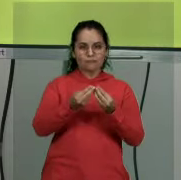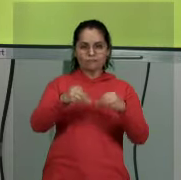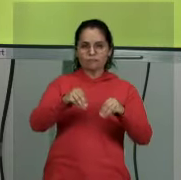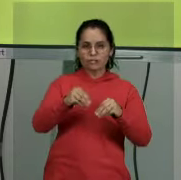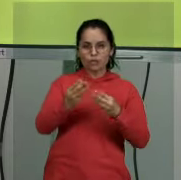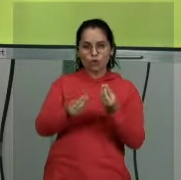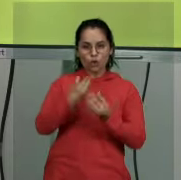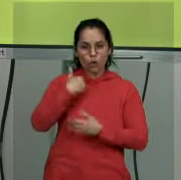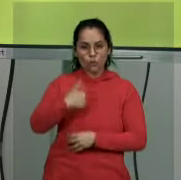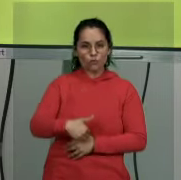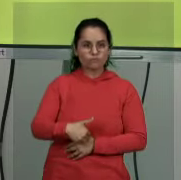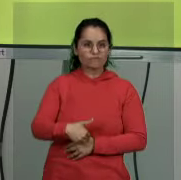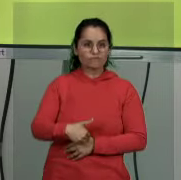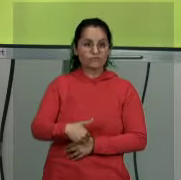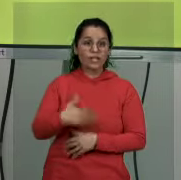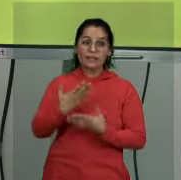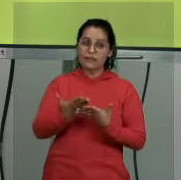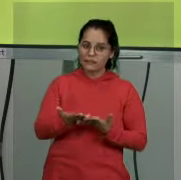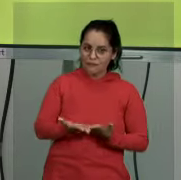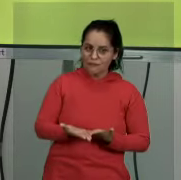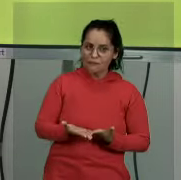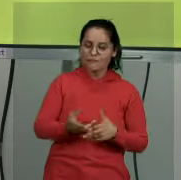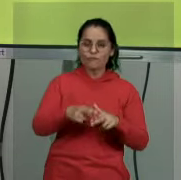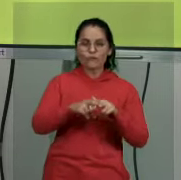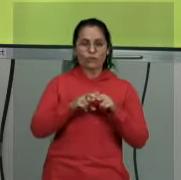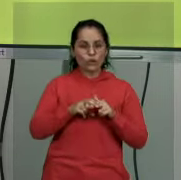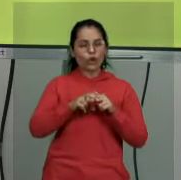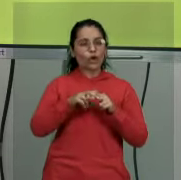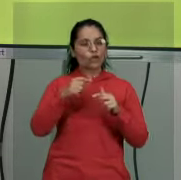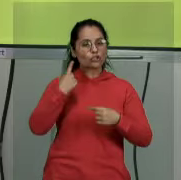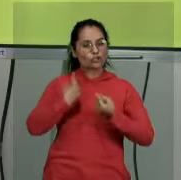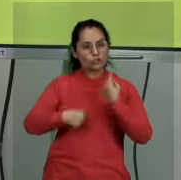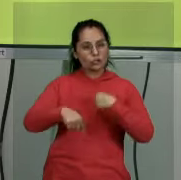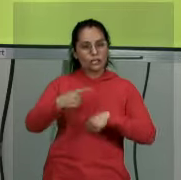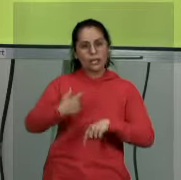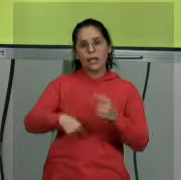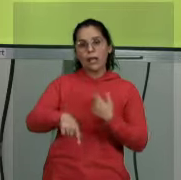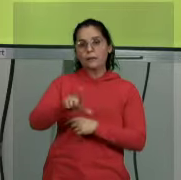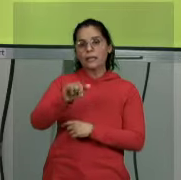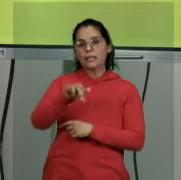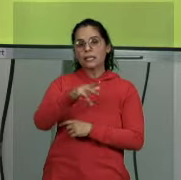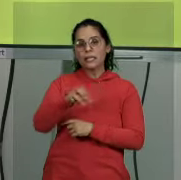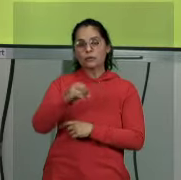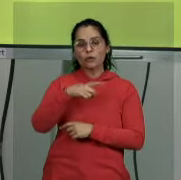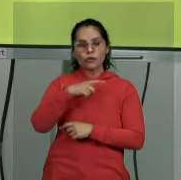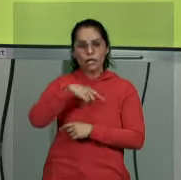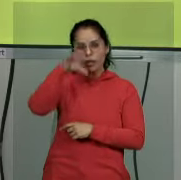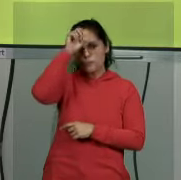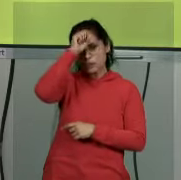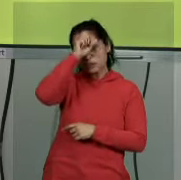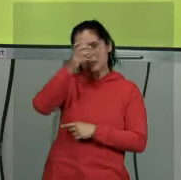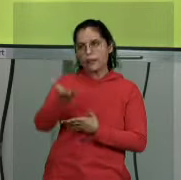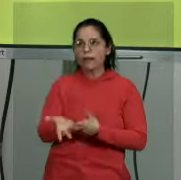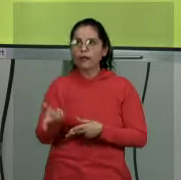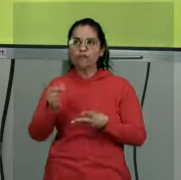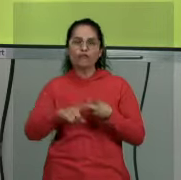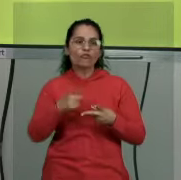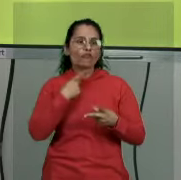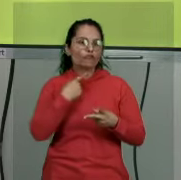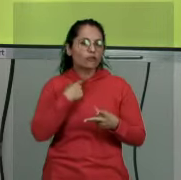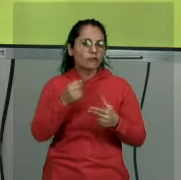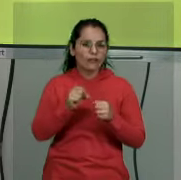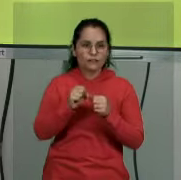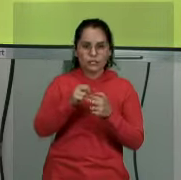sistema límbico. E é com esse sistema que dá o aprendizado, a vontade de fazer as coisas, tá? De